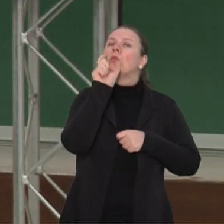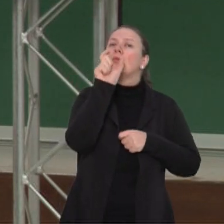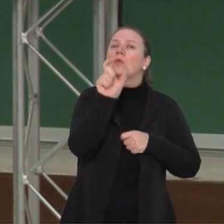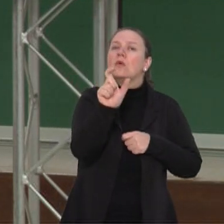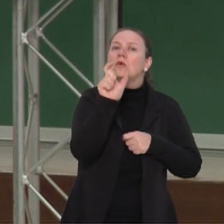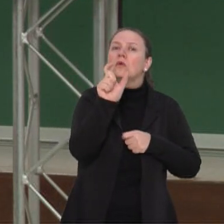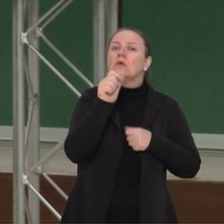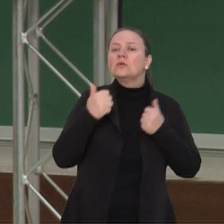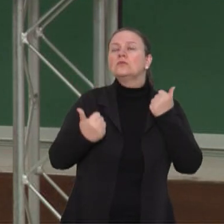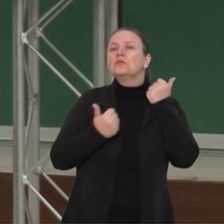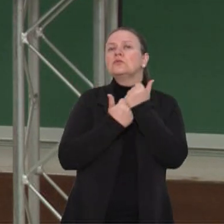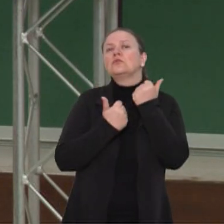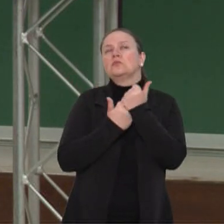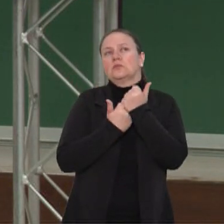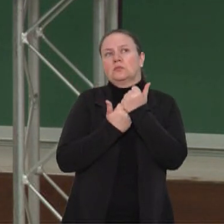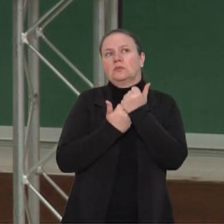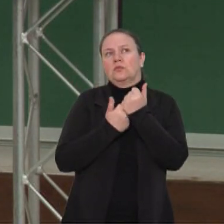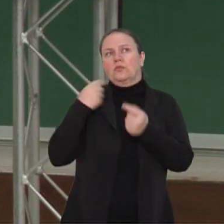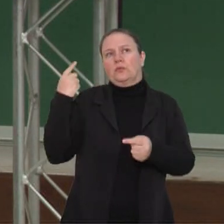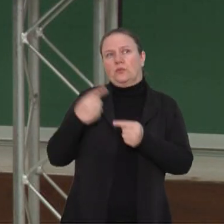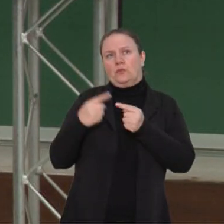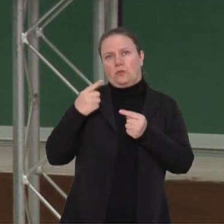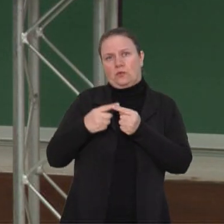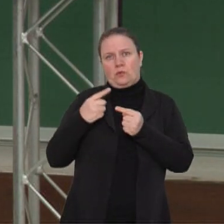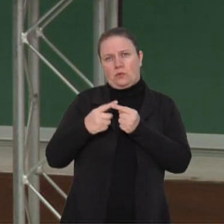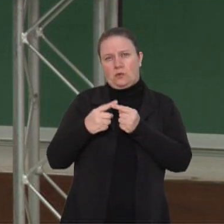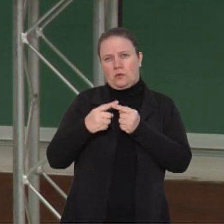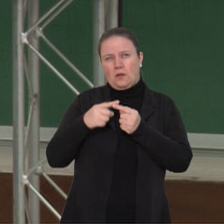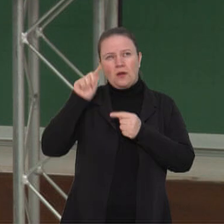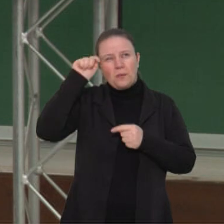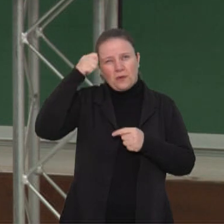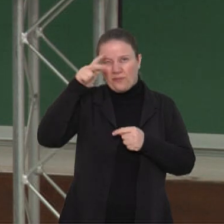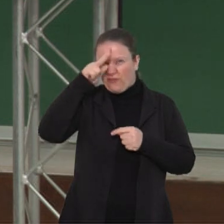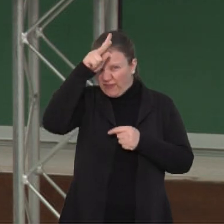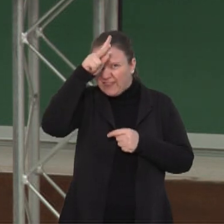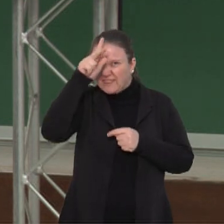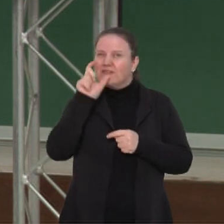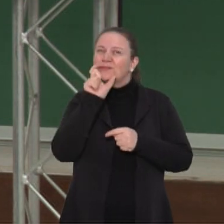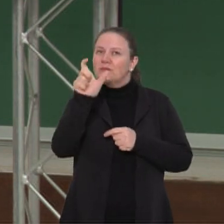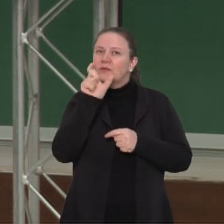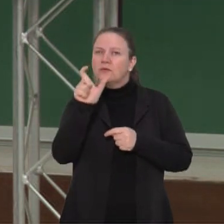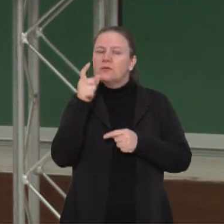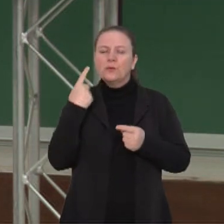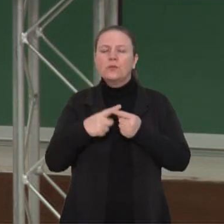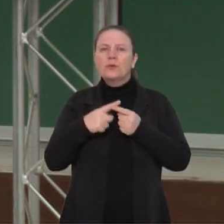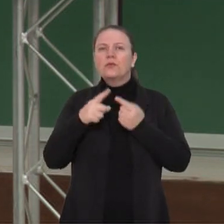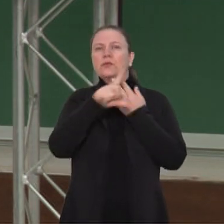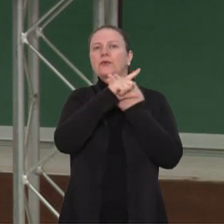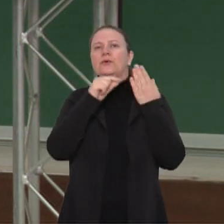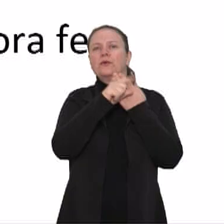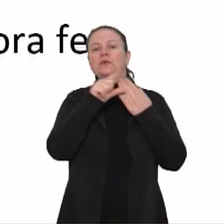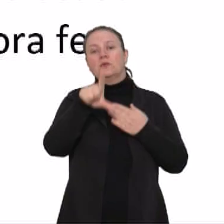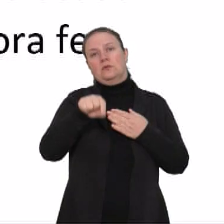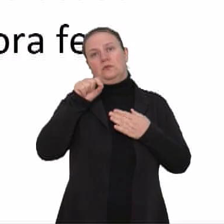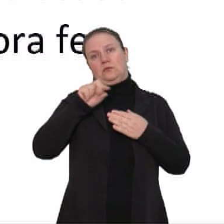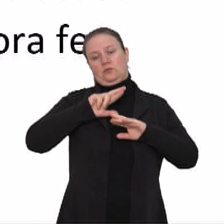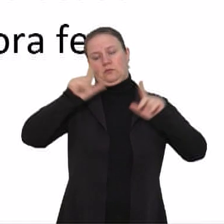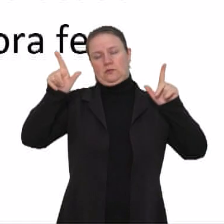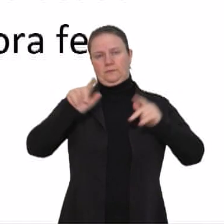enfermidade substituiu? E por que será que a autora fez essa escolha? Então, vamos lá. Vamos reler o